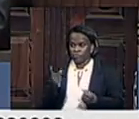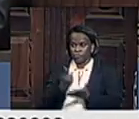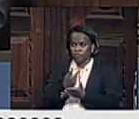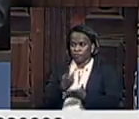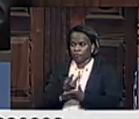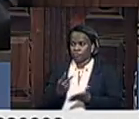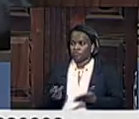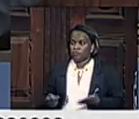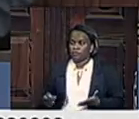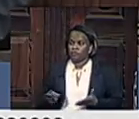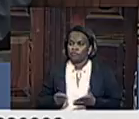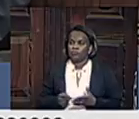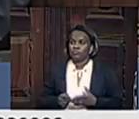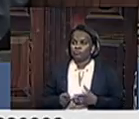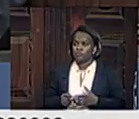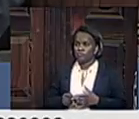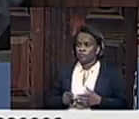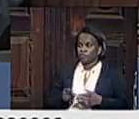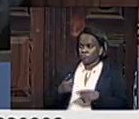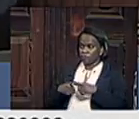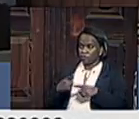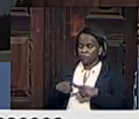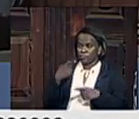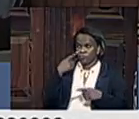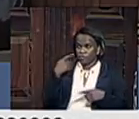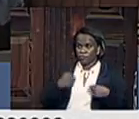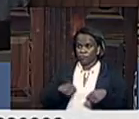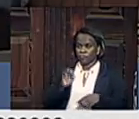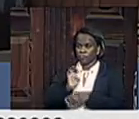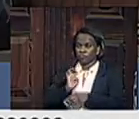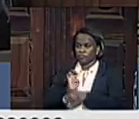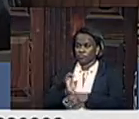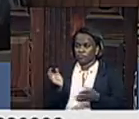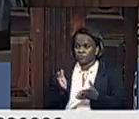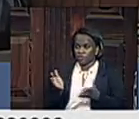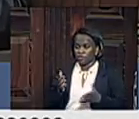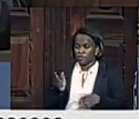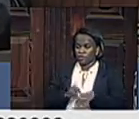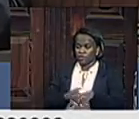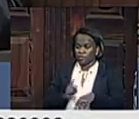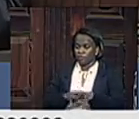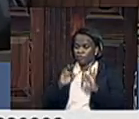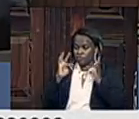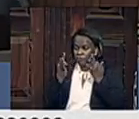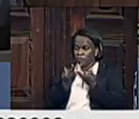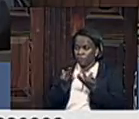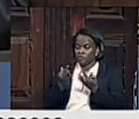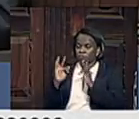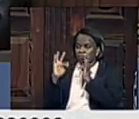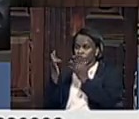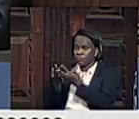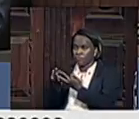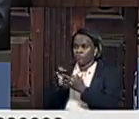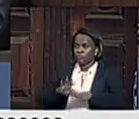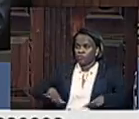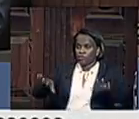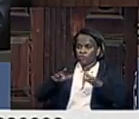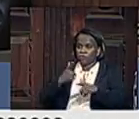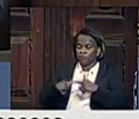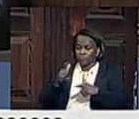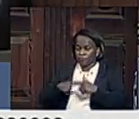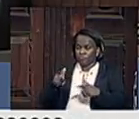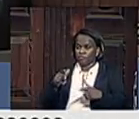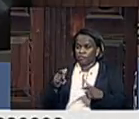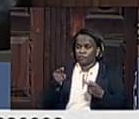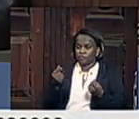senhor presidente, que o governo do Estado esteja propondo esse tipo de aumento no momento que as famílias passam um grande aperto